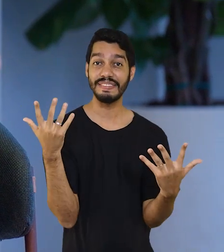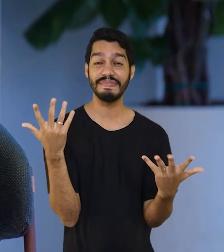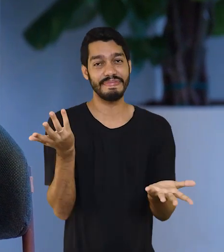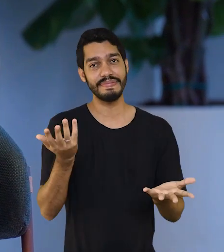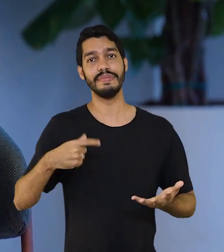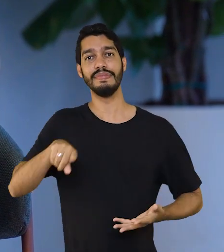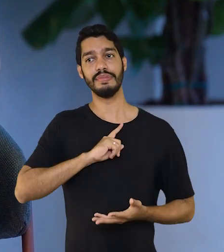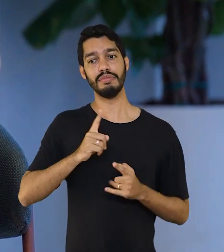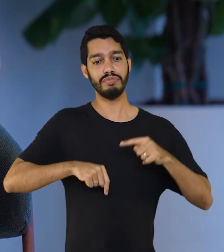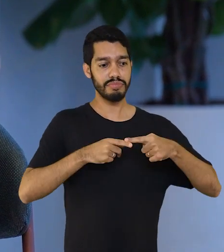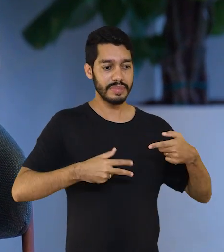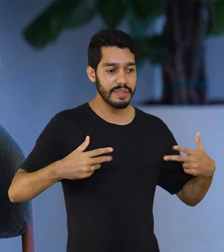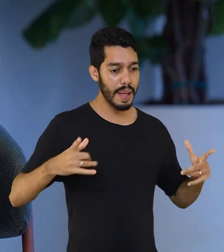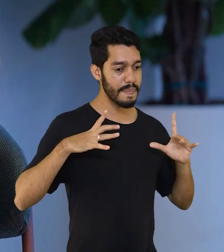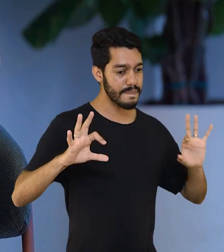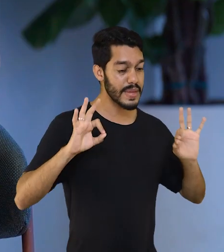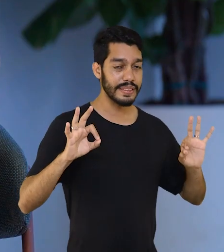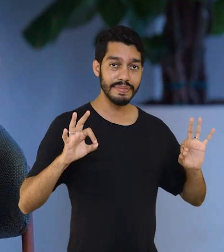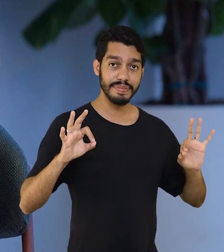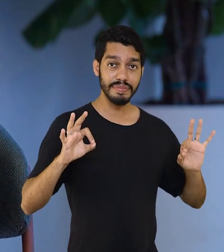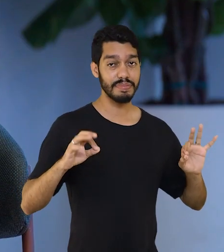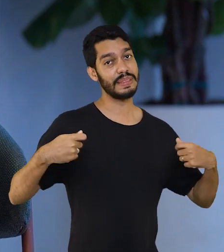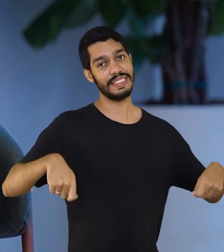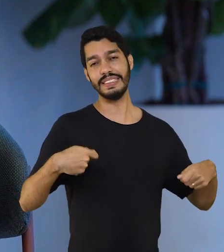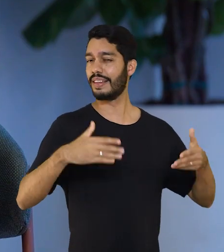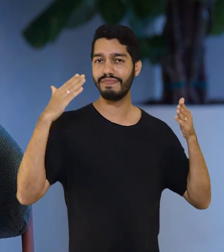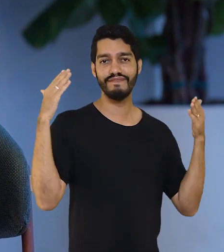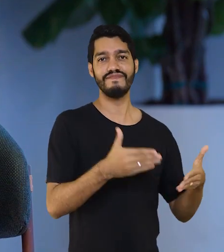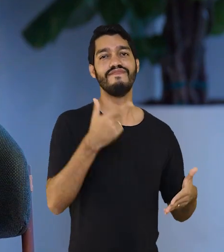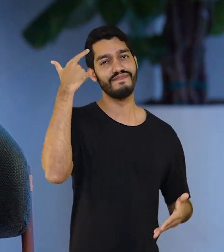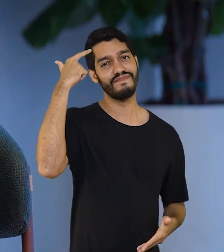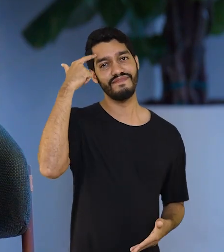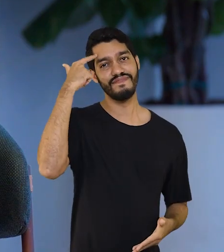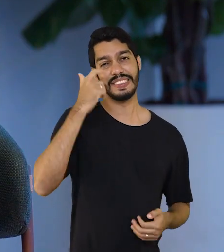um produto de excelência. No final do dia, visão,